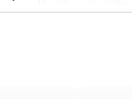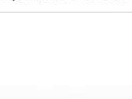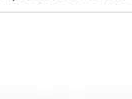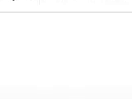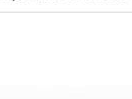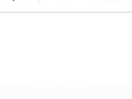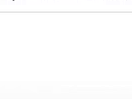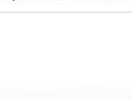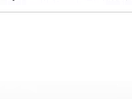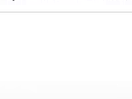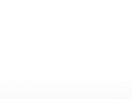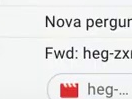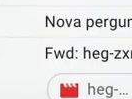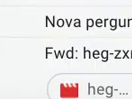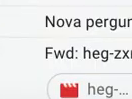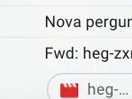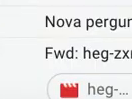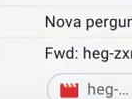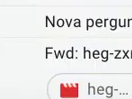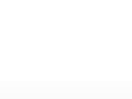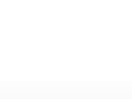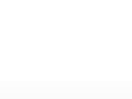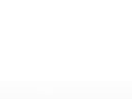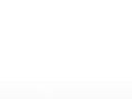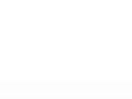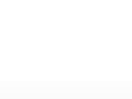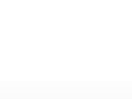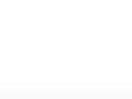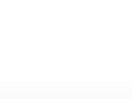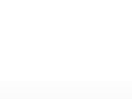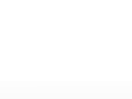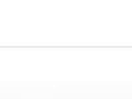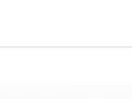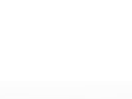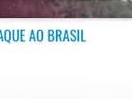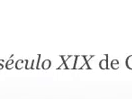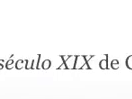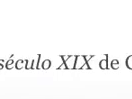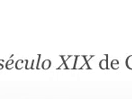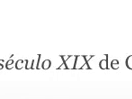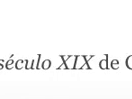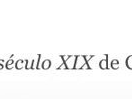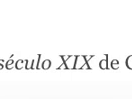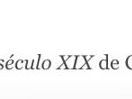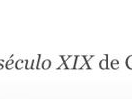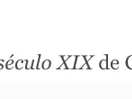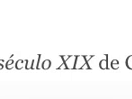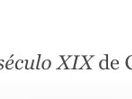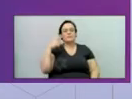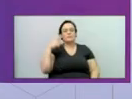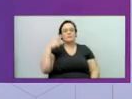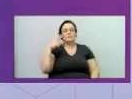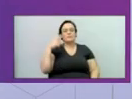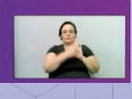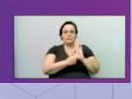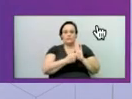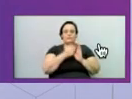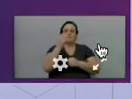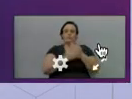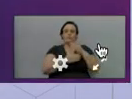o Fábio a questão do lugar do ponto suspensa no ar com o ponto na escrita na criação é um ponto a partir desse ponto